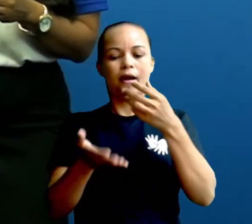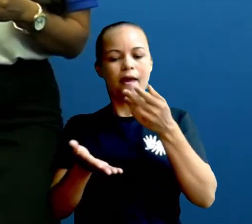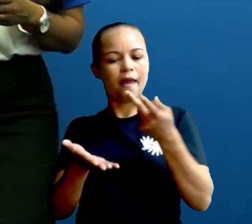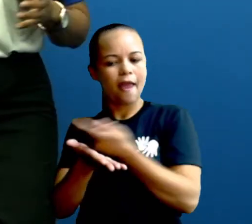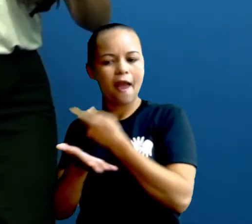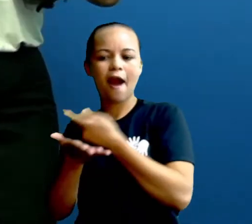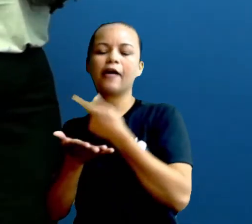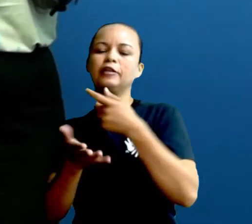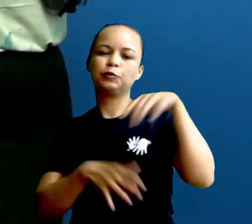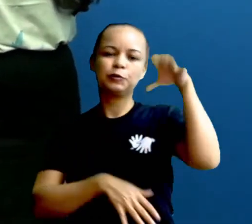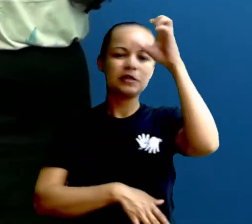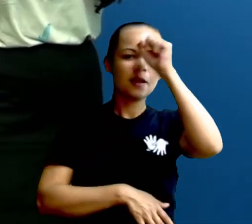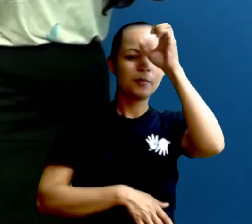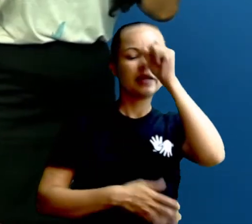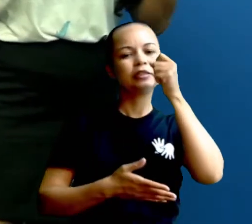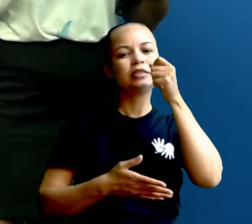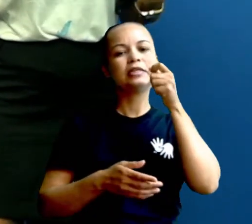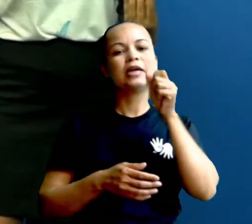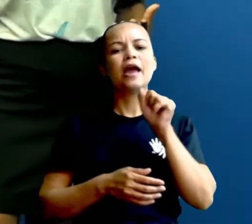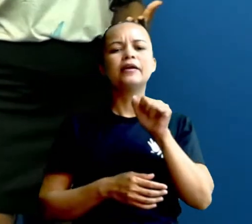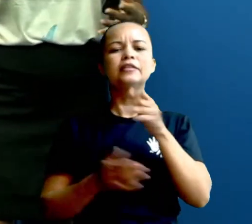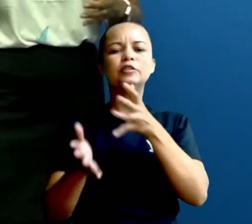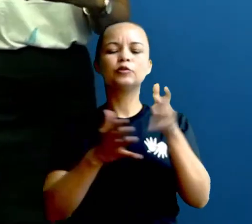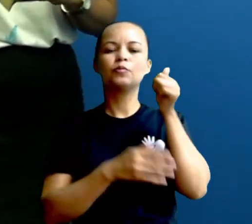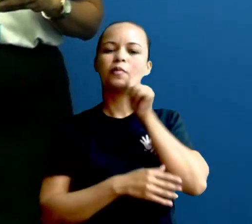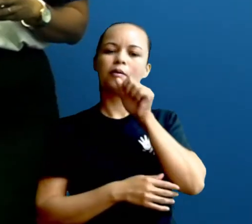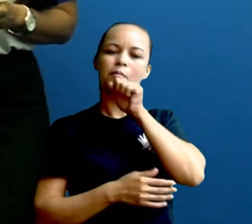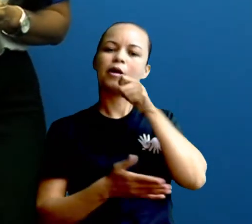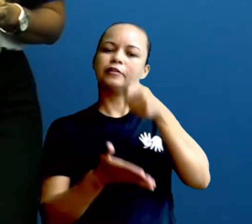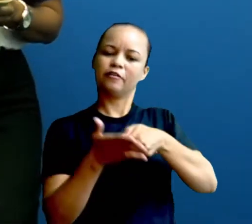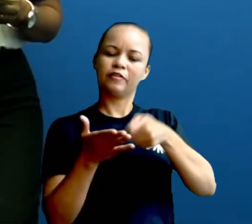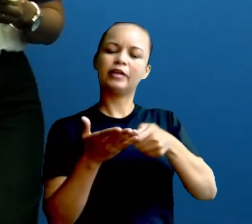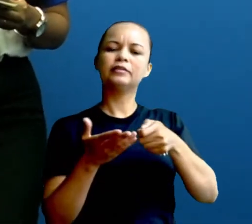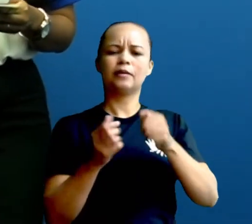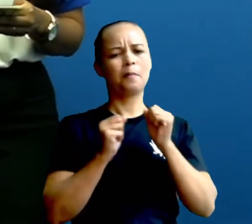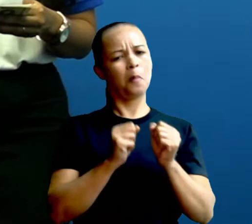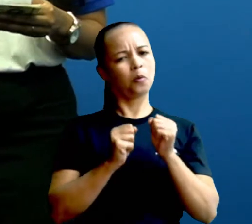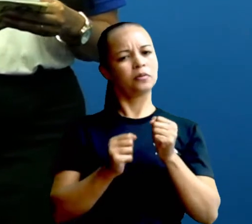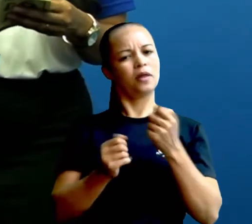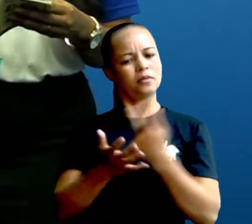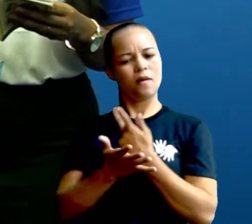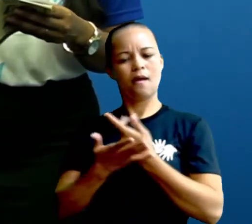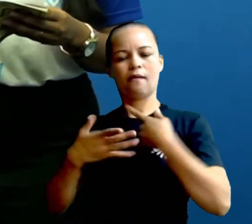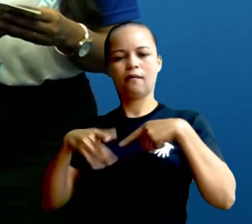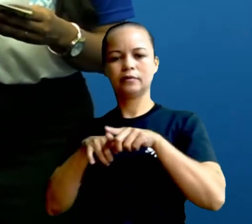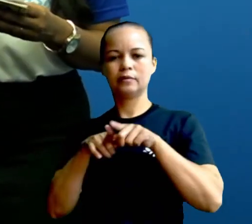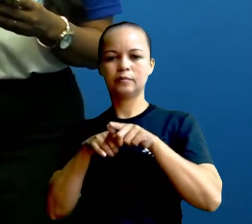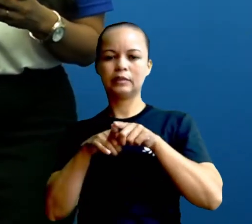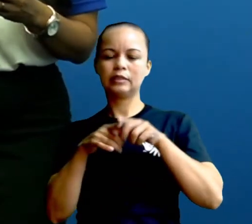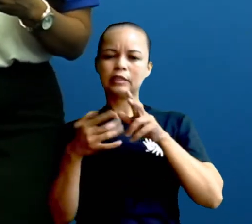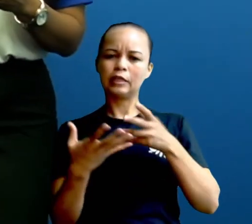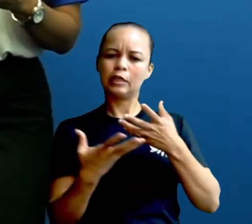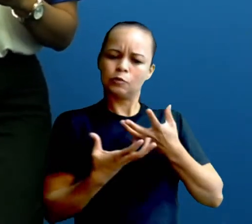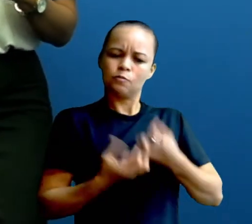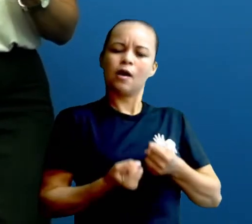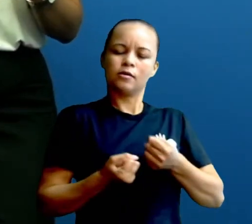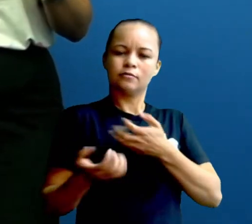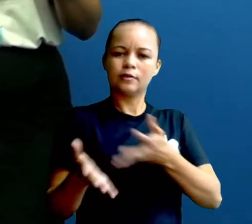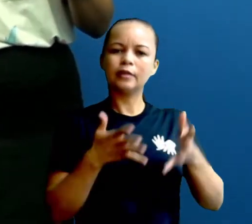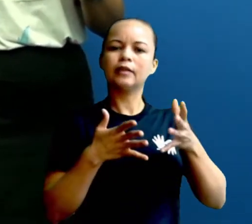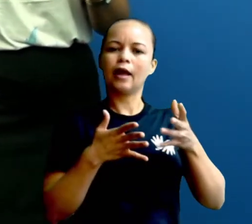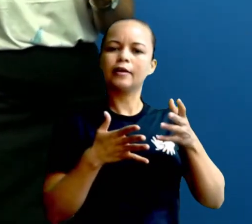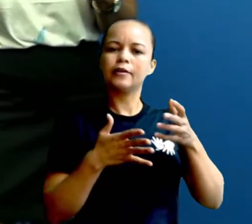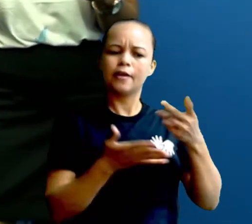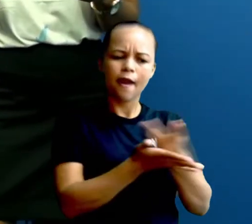que se aprende. Isso é o que a mãe defende. Ela mesma pode errar. Pois é tentando acertar que